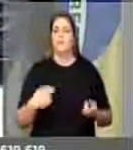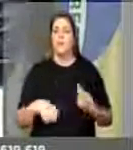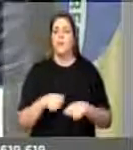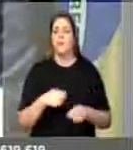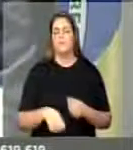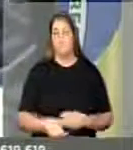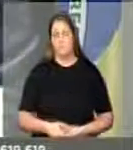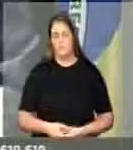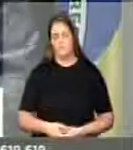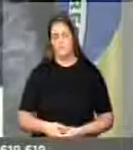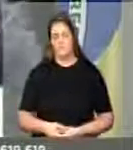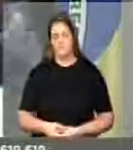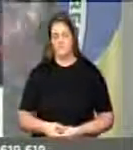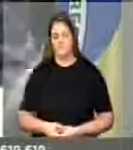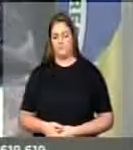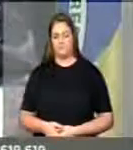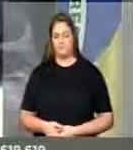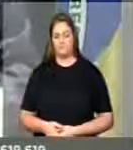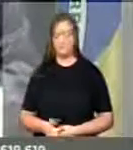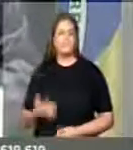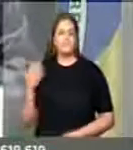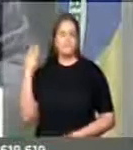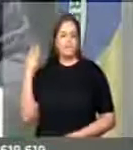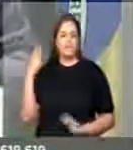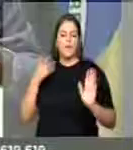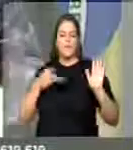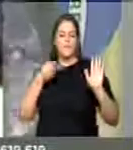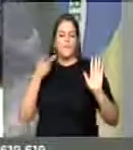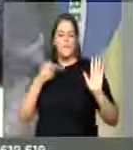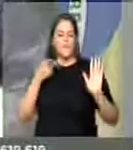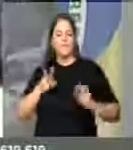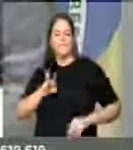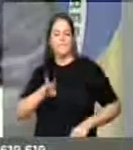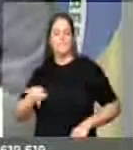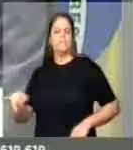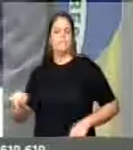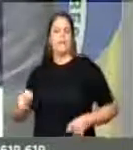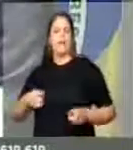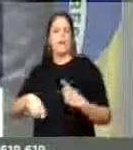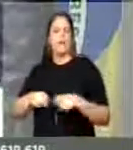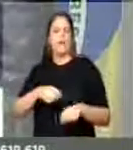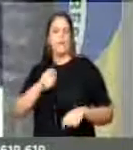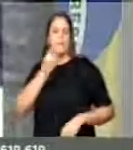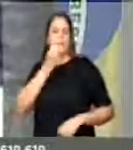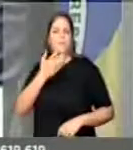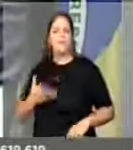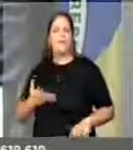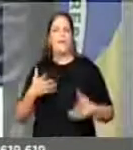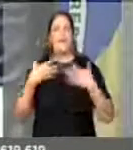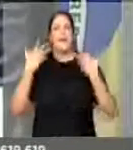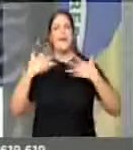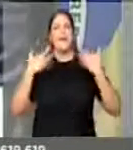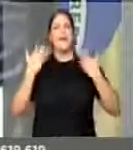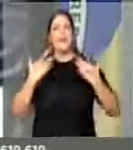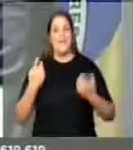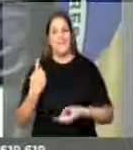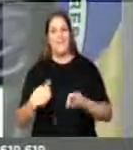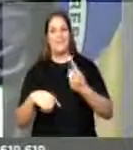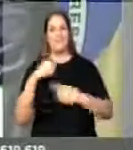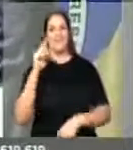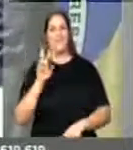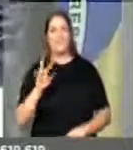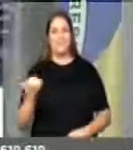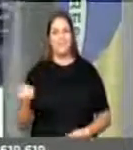boom econômico anunciado com muita pompa pelo presidente Lula,